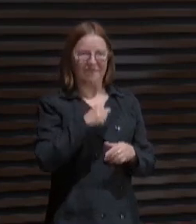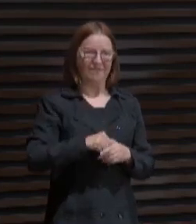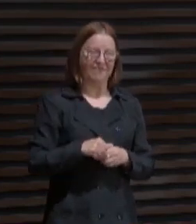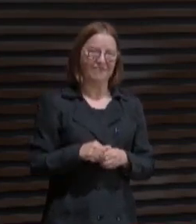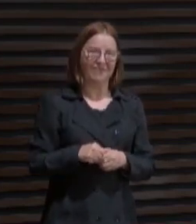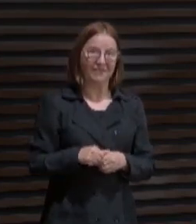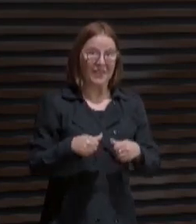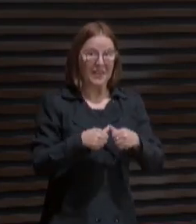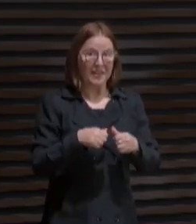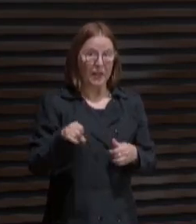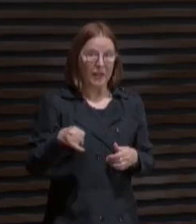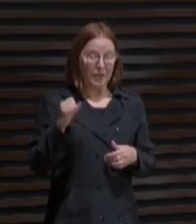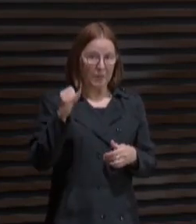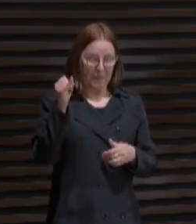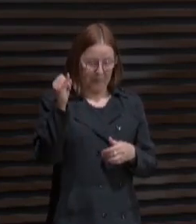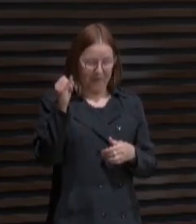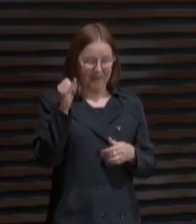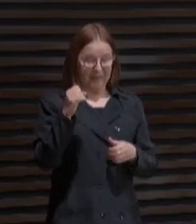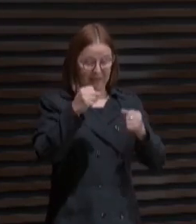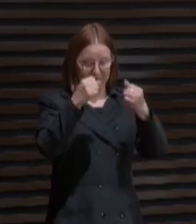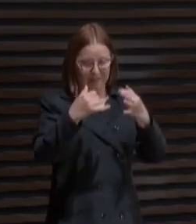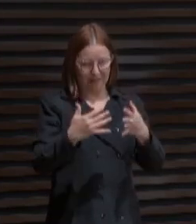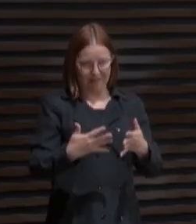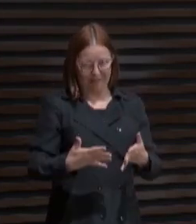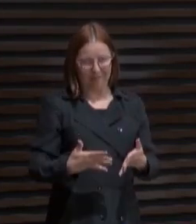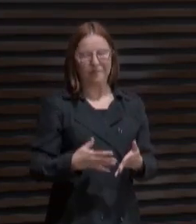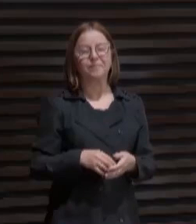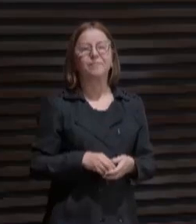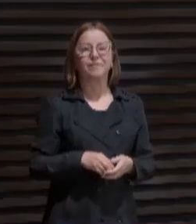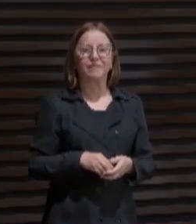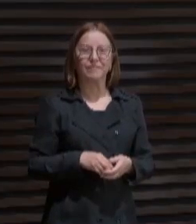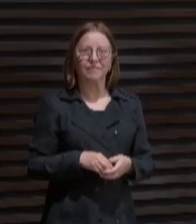irmãos, é importante a gente verificar o seguinte: